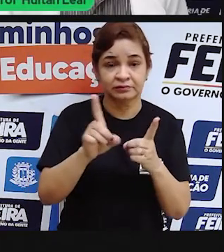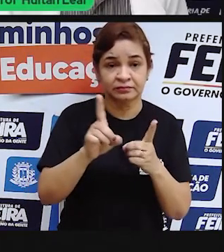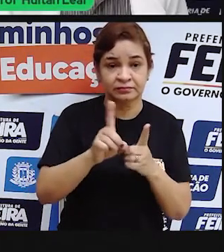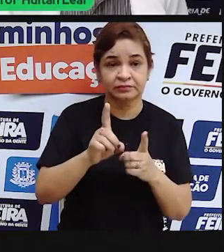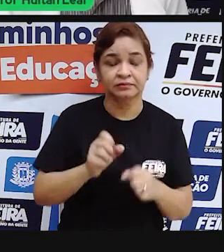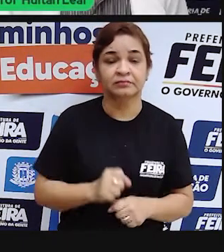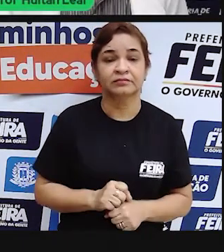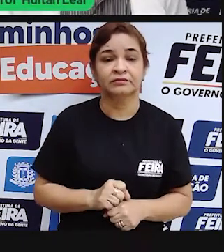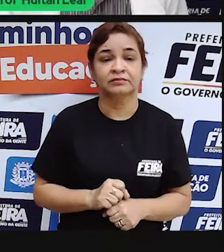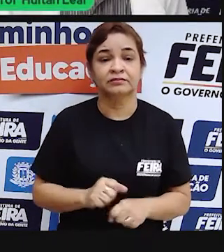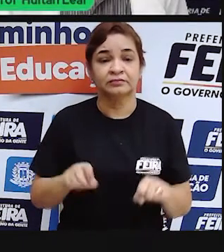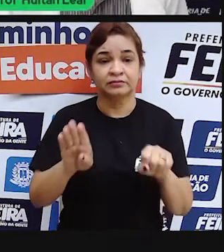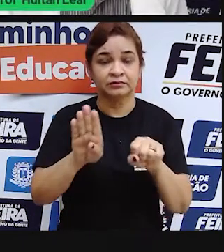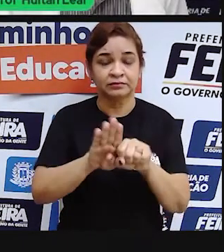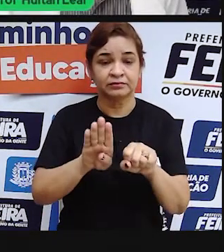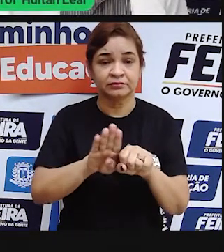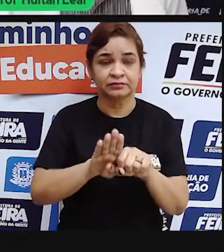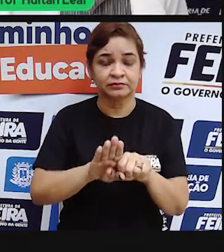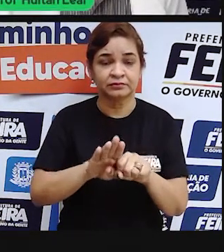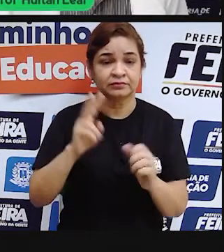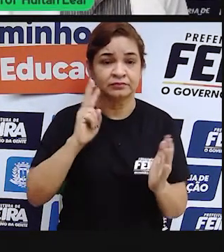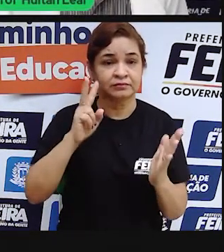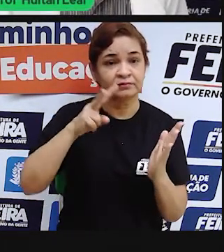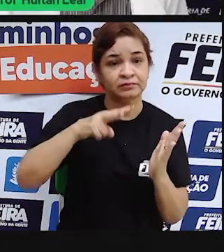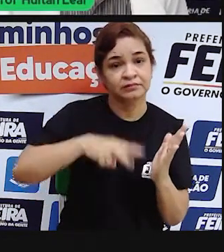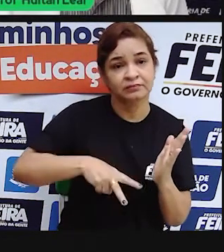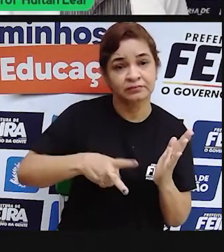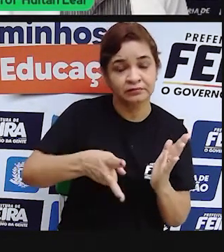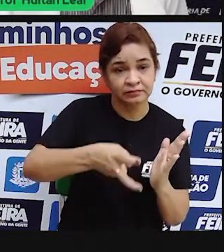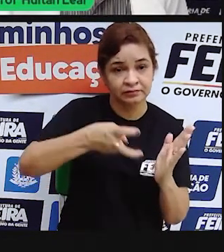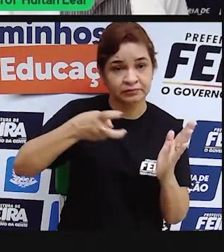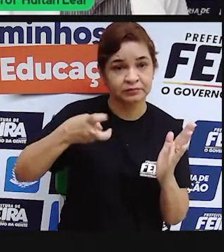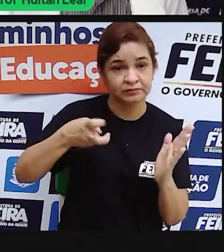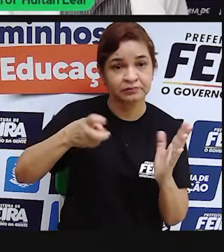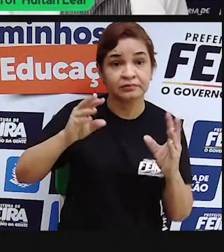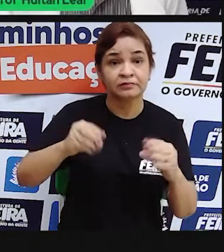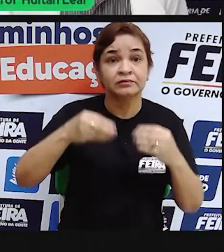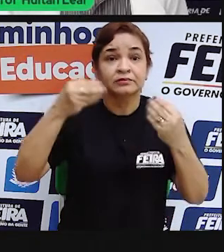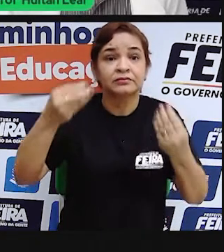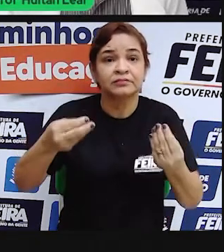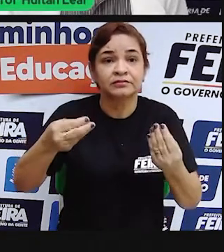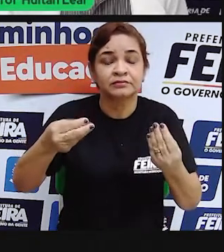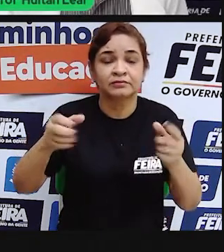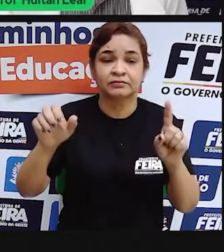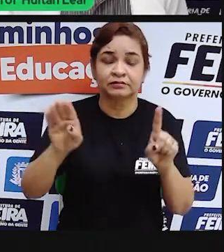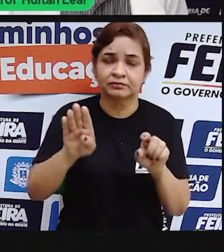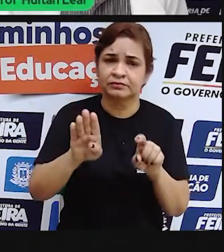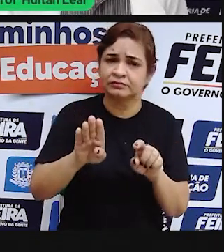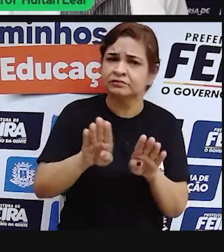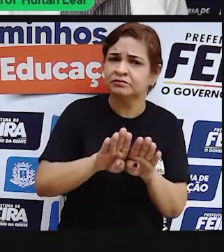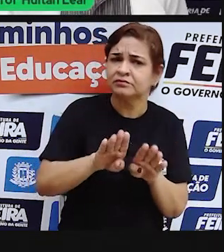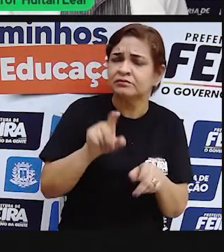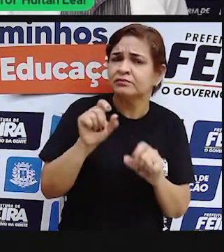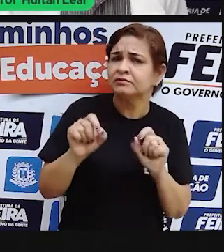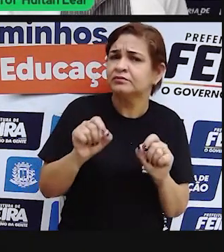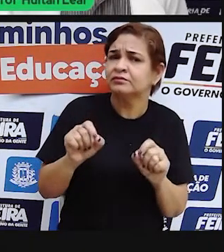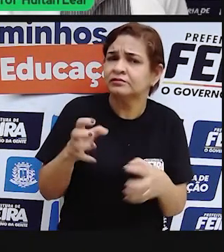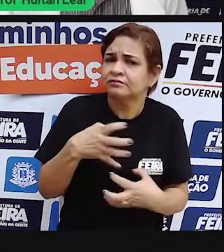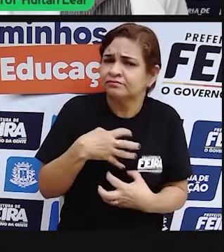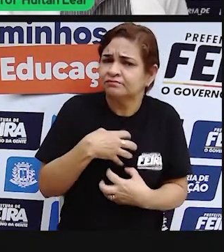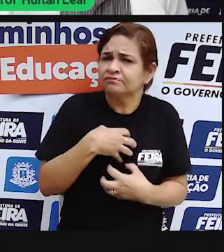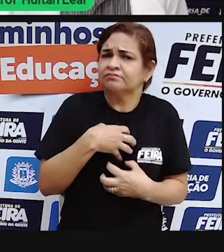substantivos e tentar perceber quais são eles, se eles são materiais,